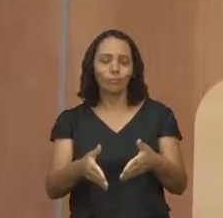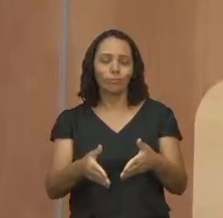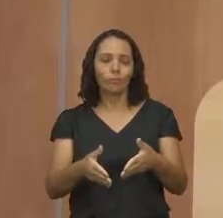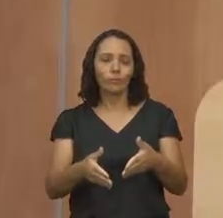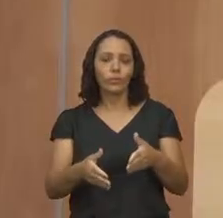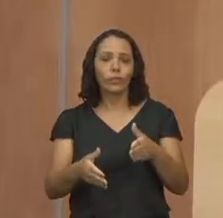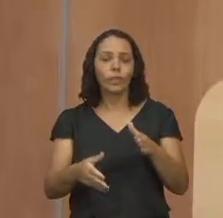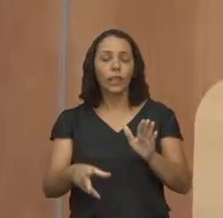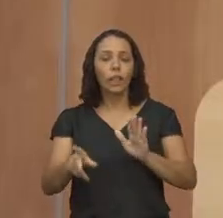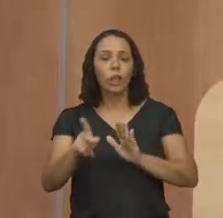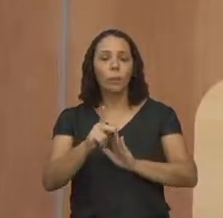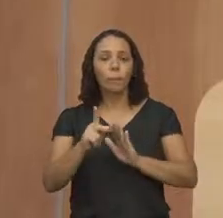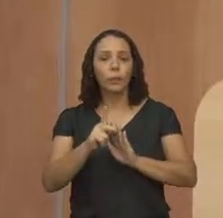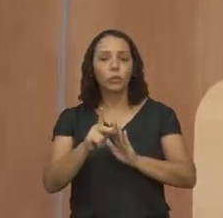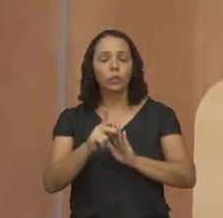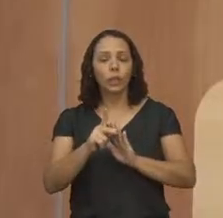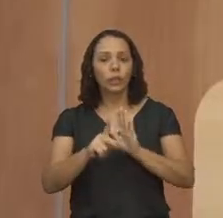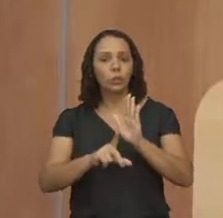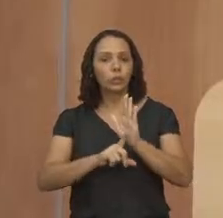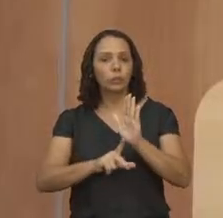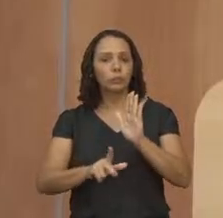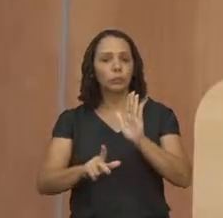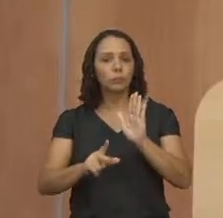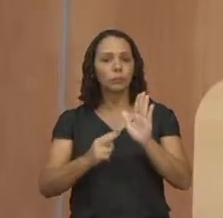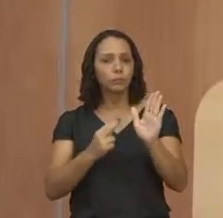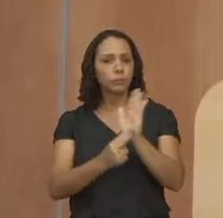Projeto do Jean Araújo.